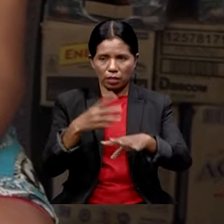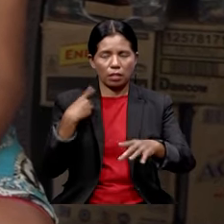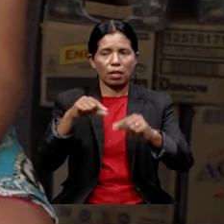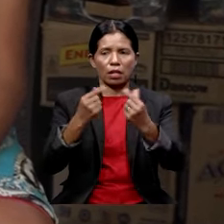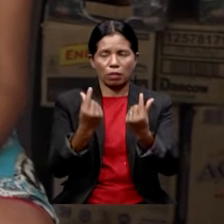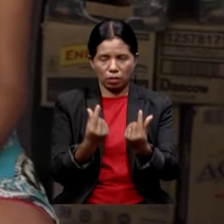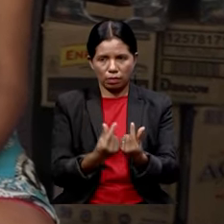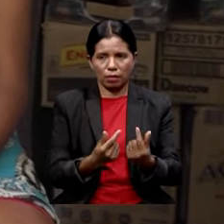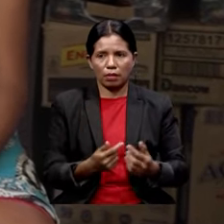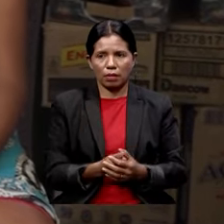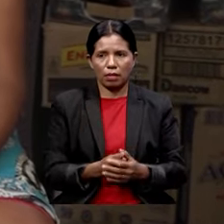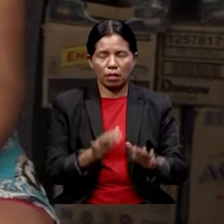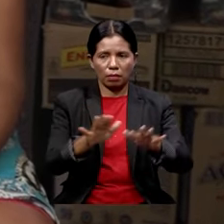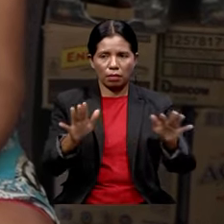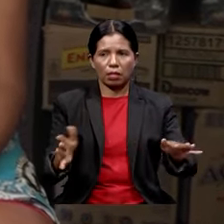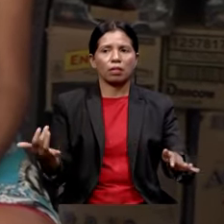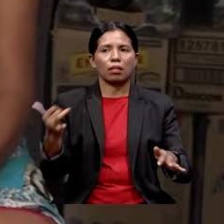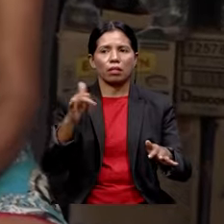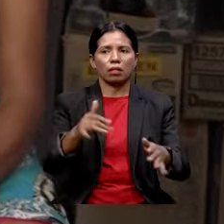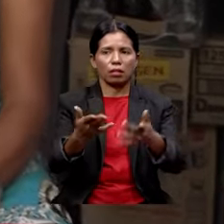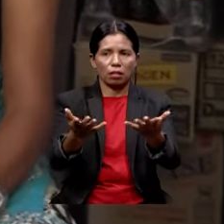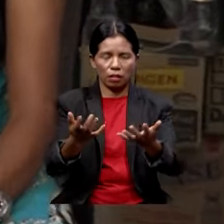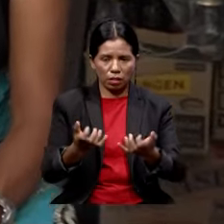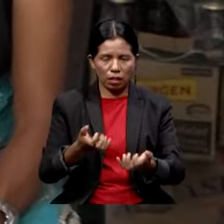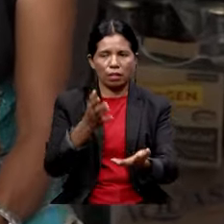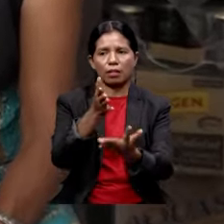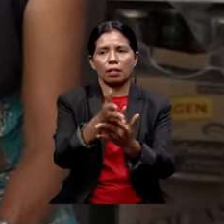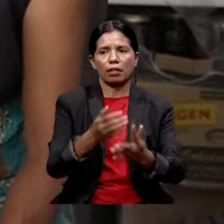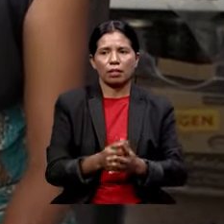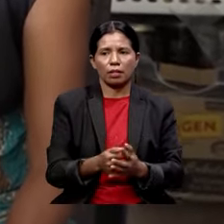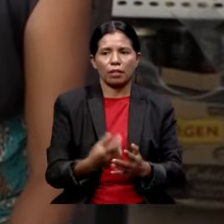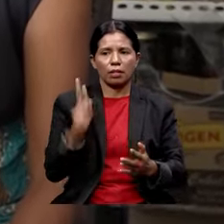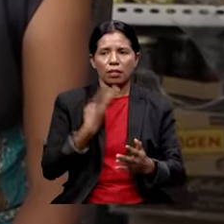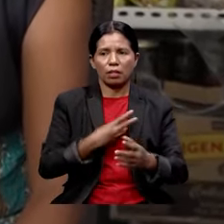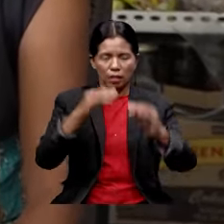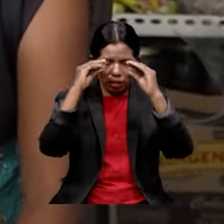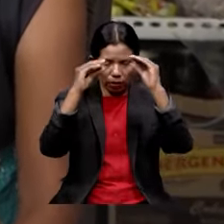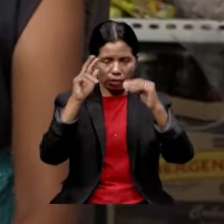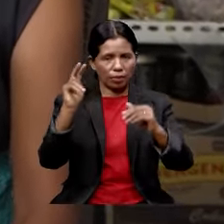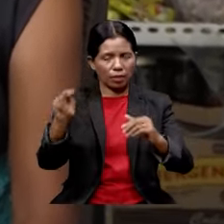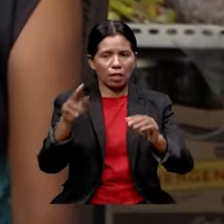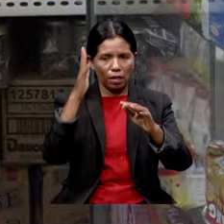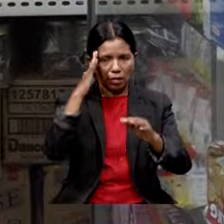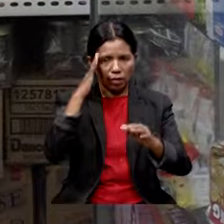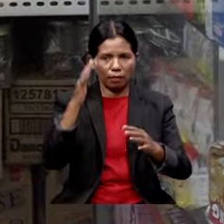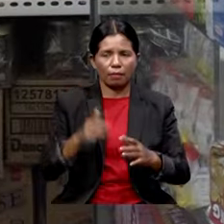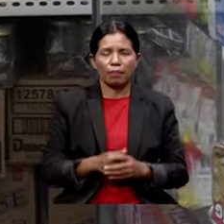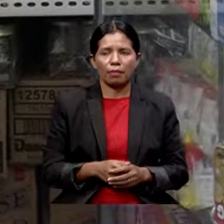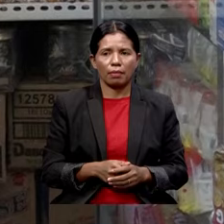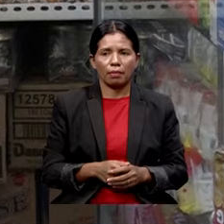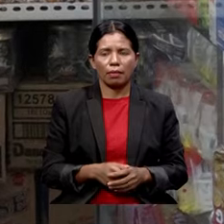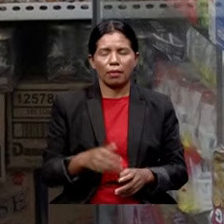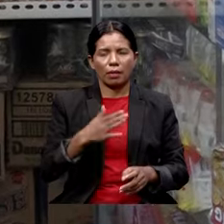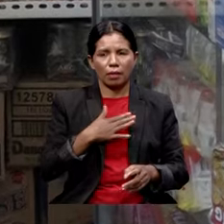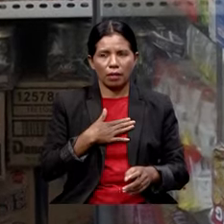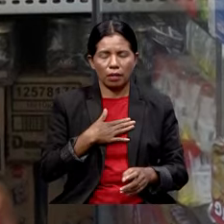pra labarek siran mak akarak tama ita noren pra ni hatene. Ne mak haunian ne